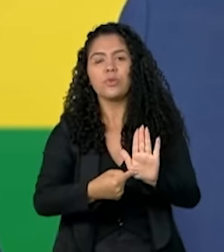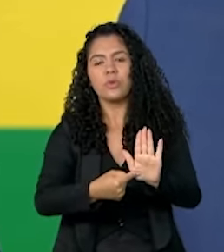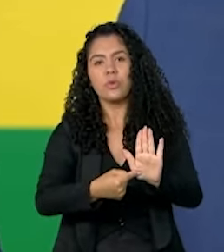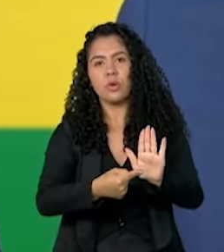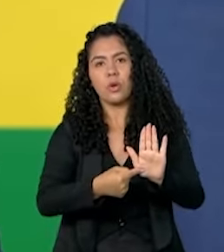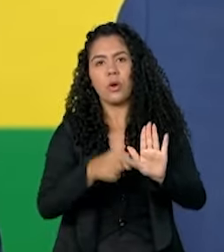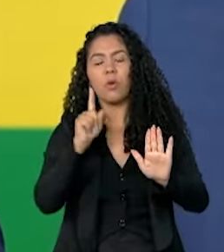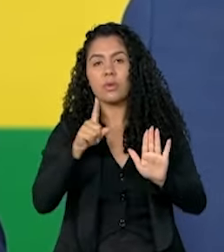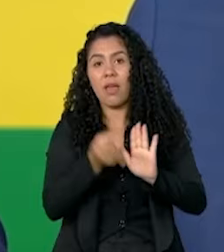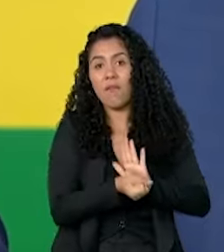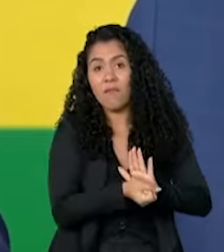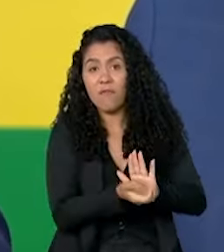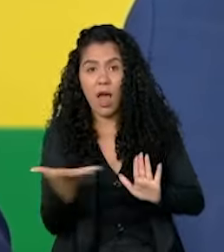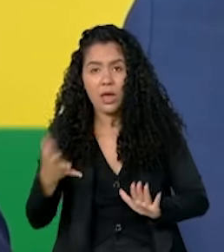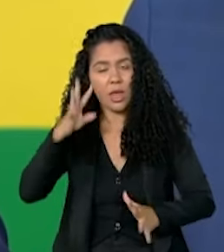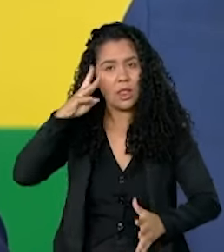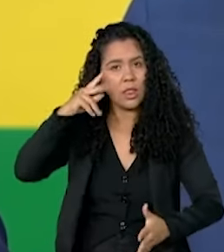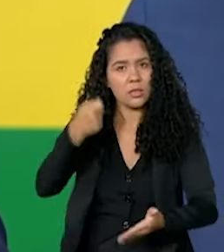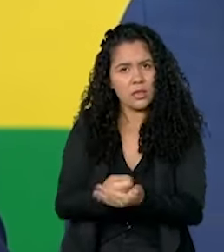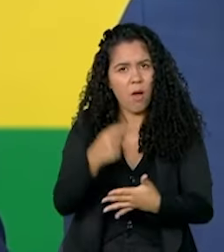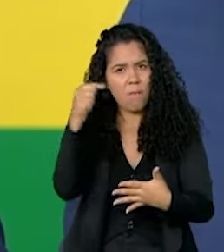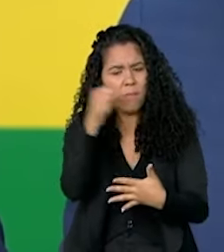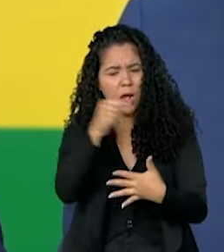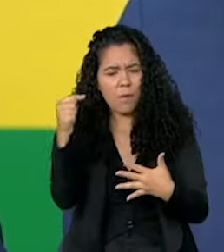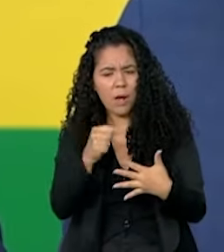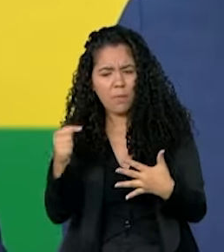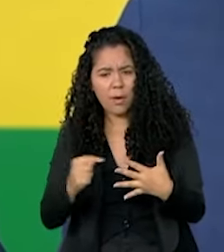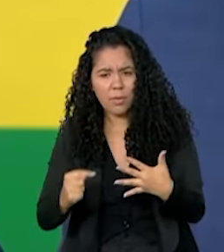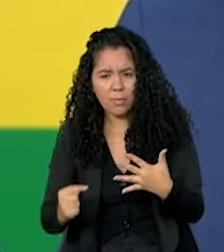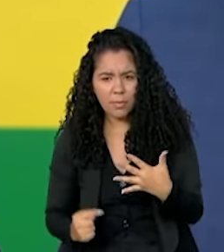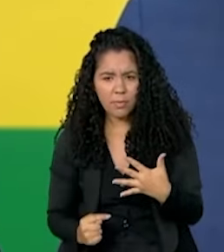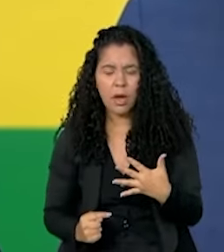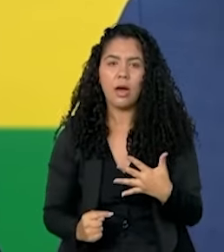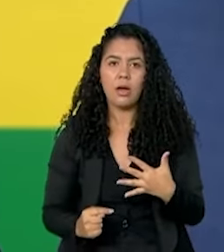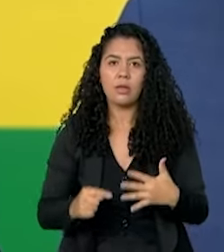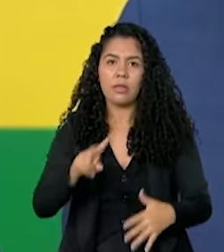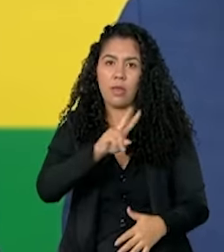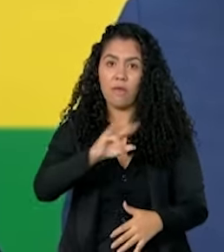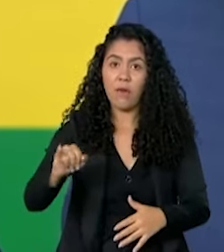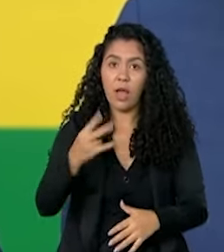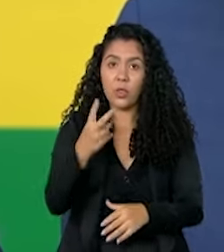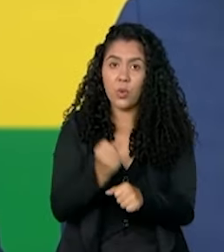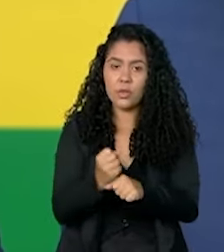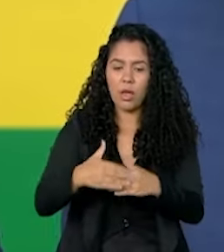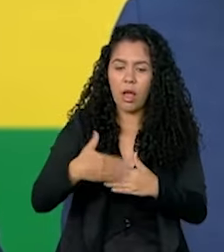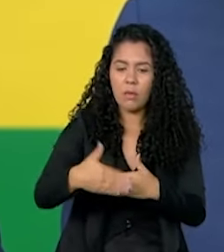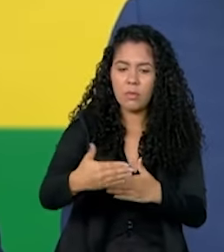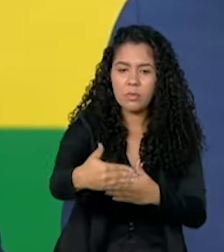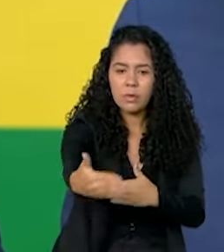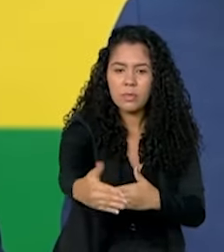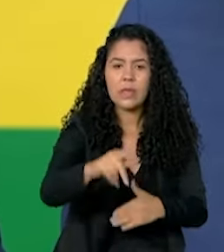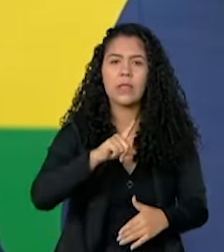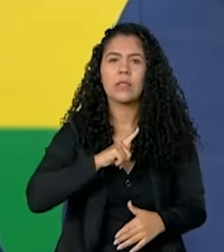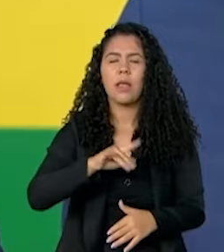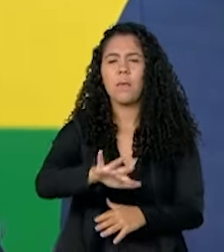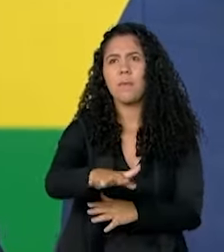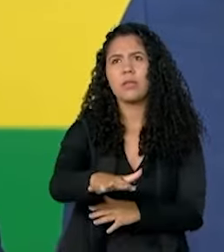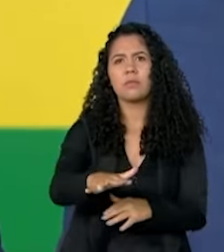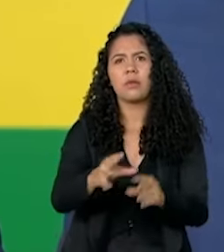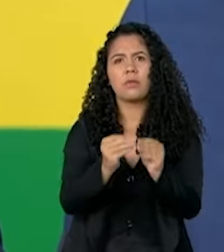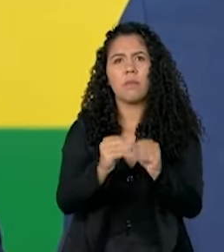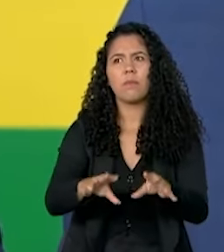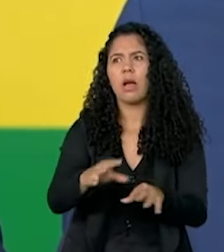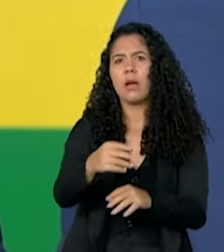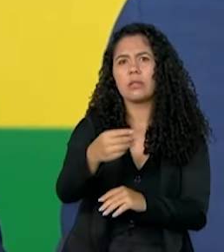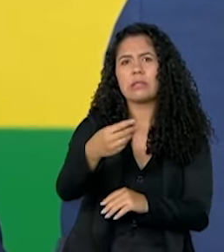um conjunto de medidas que tem um impacto nos próximos dois anos de 30 e 40 bilhões, 25 e